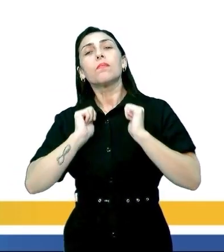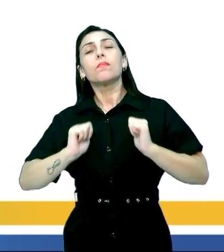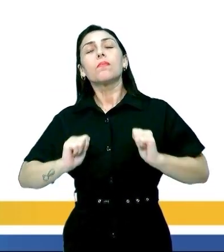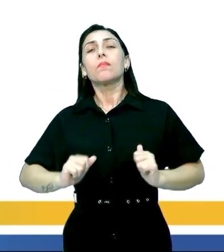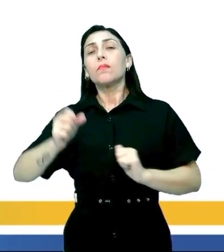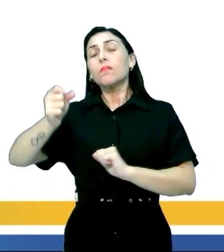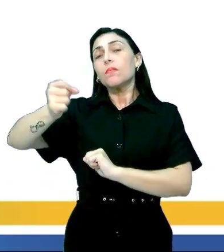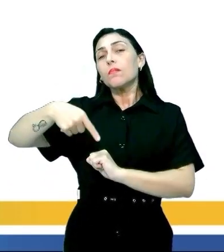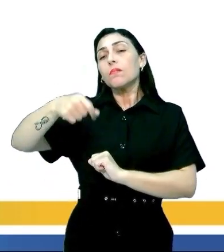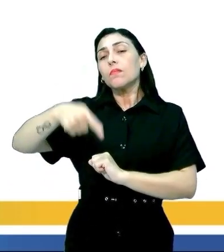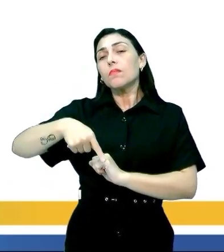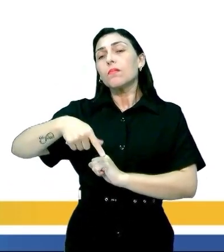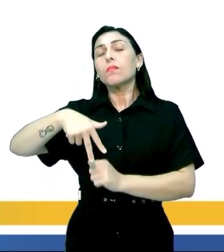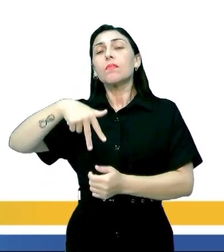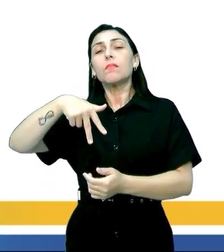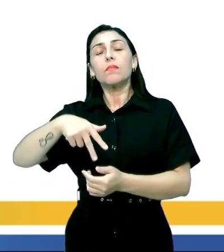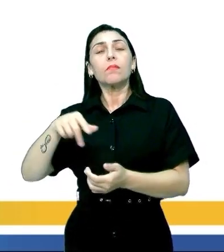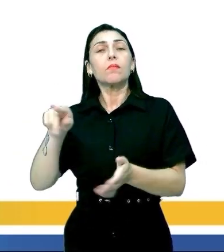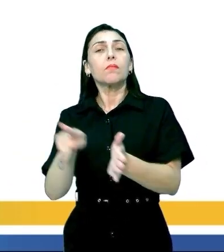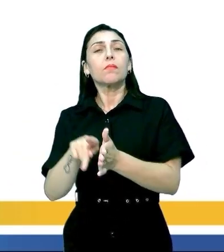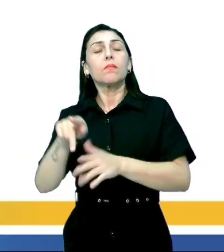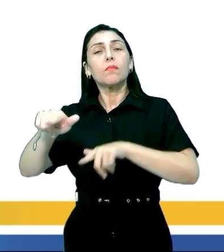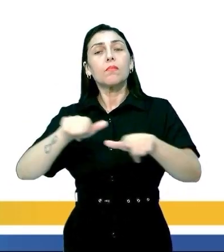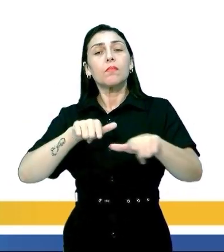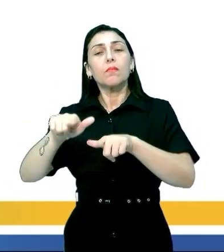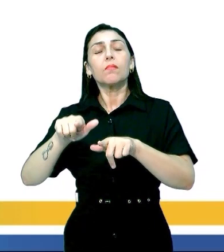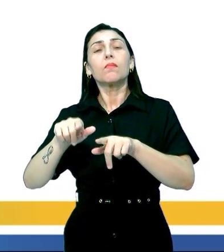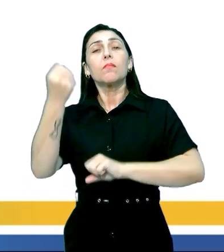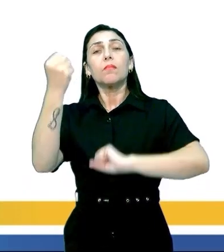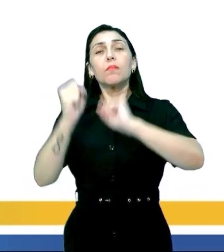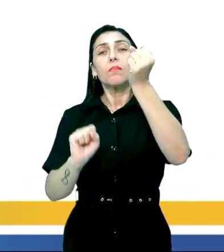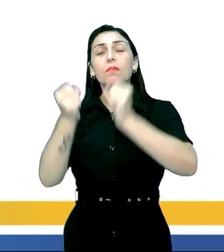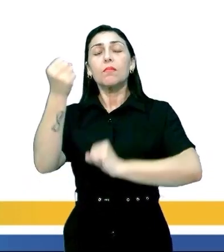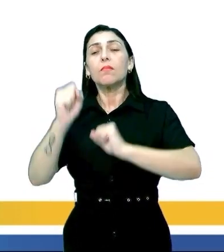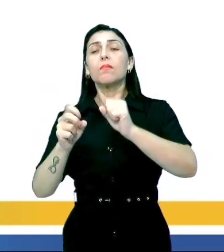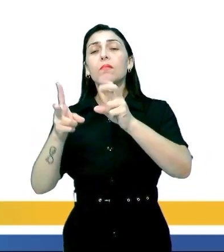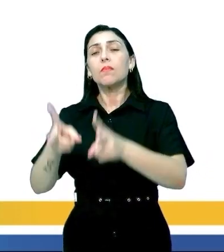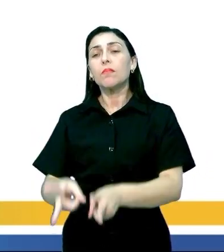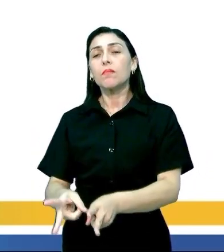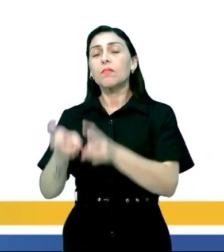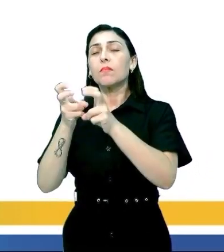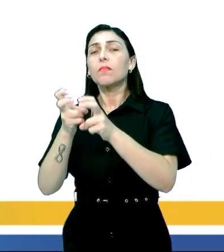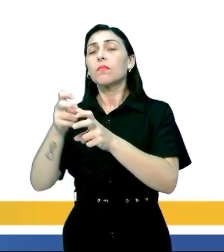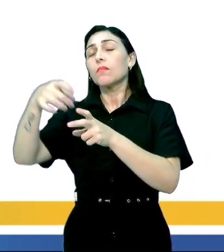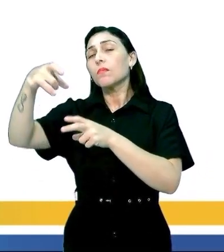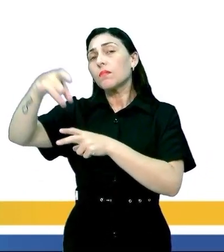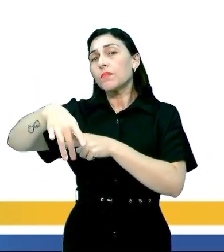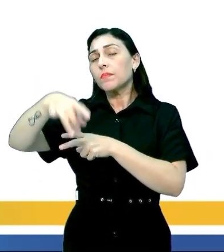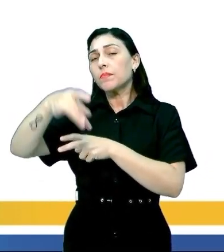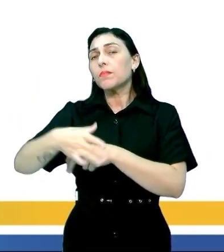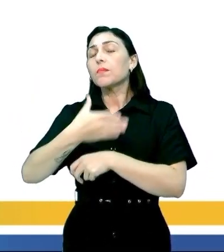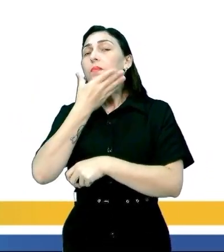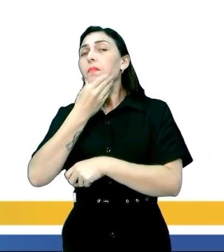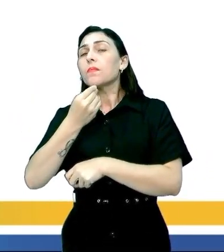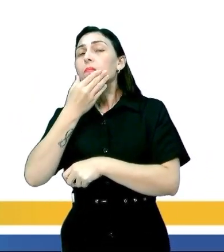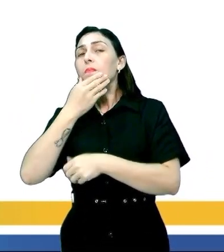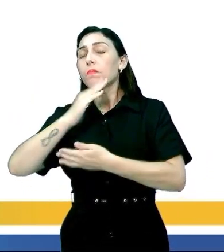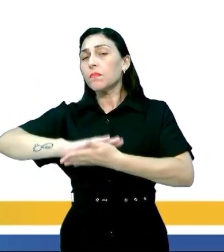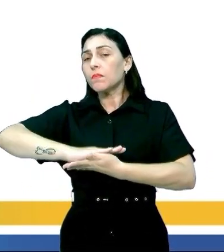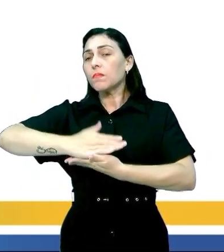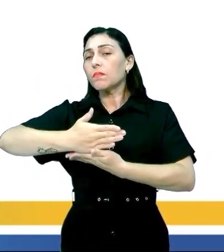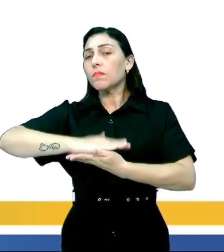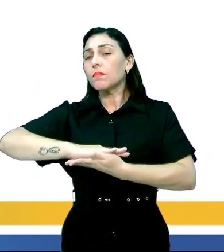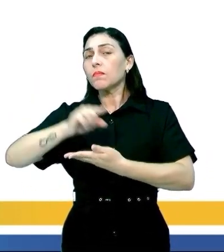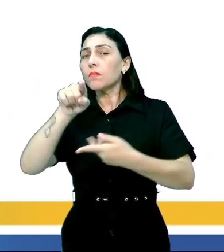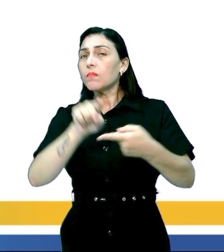macacãozinho azul se reportando justamente ao trabalho industrial, e aí a gente percebe, por último, né, o homem, o notebook,